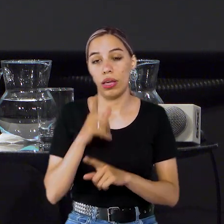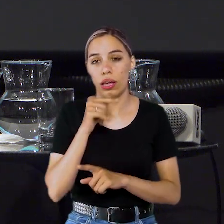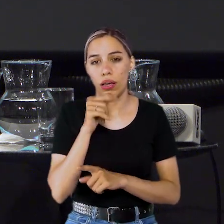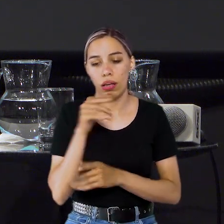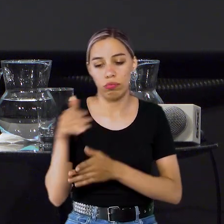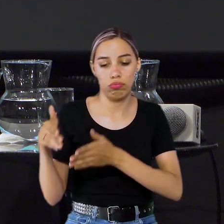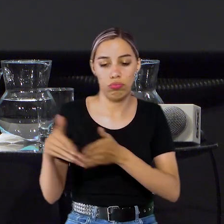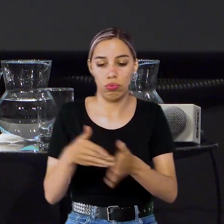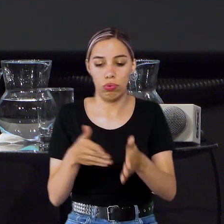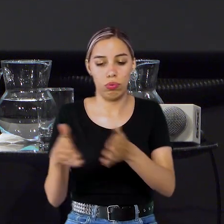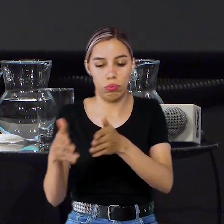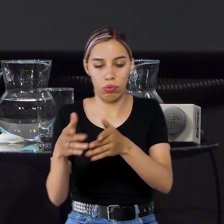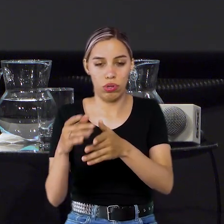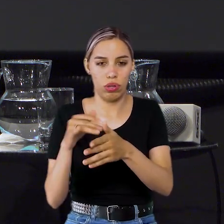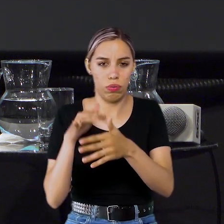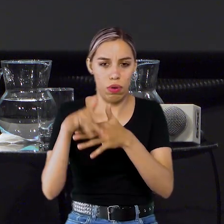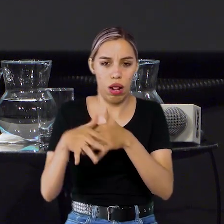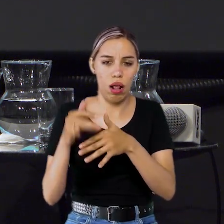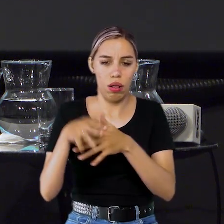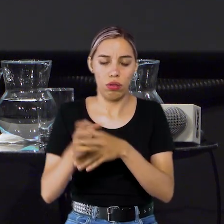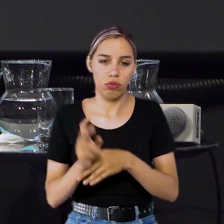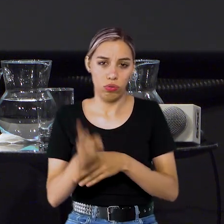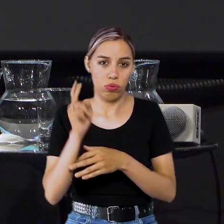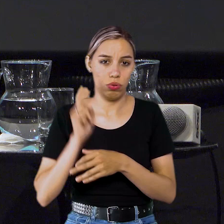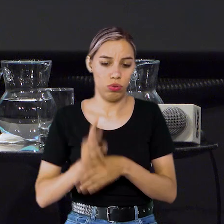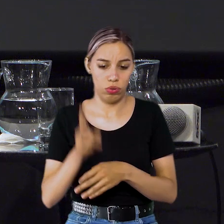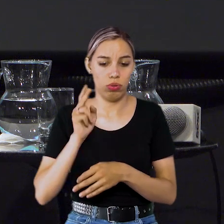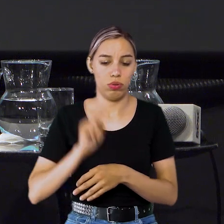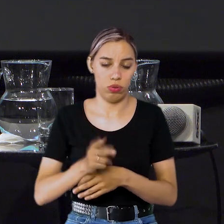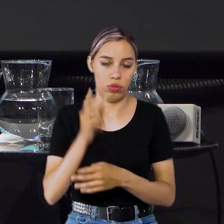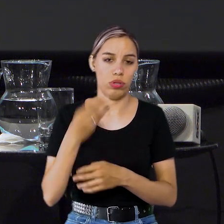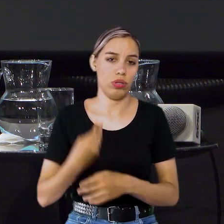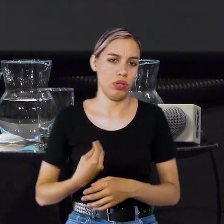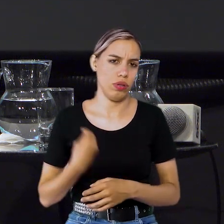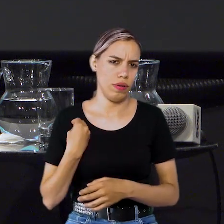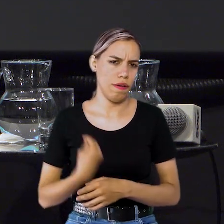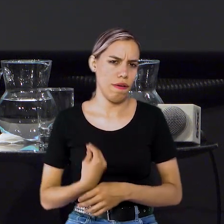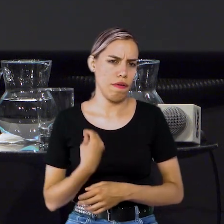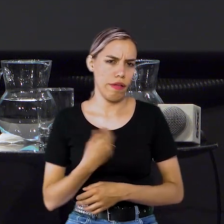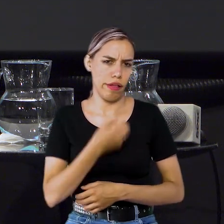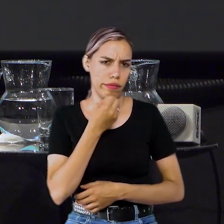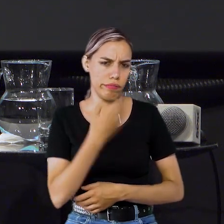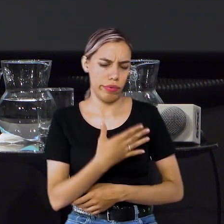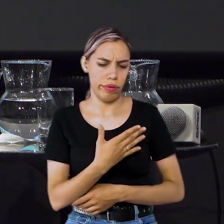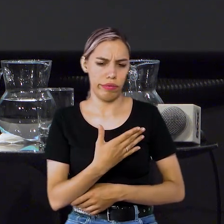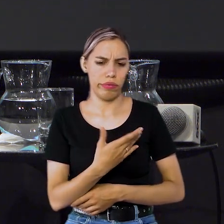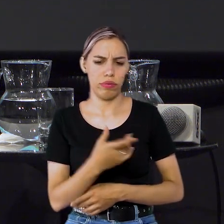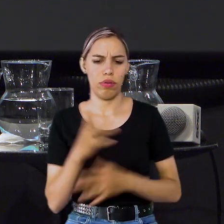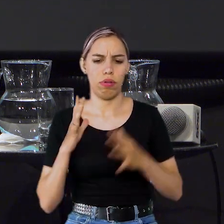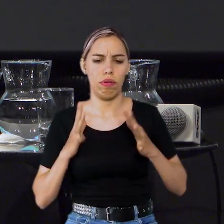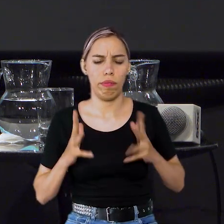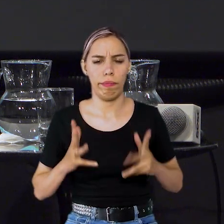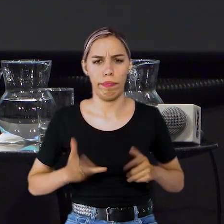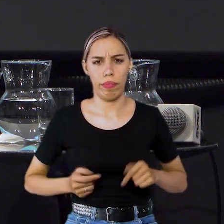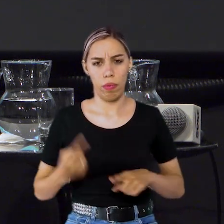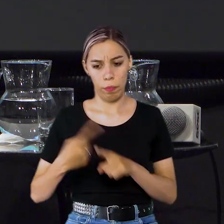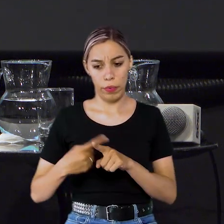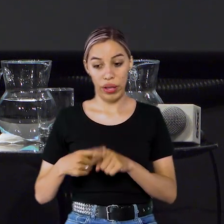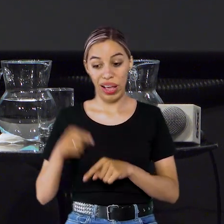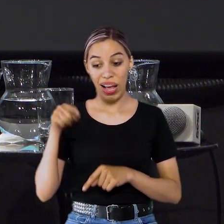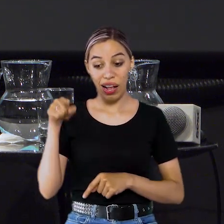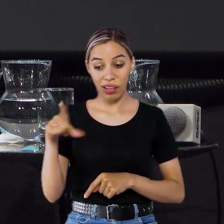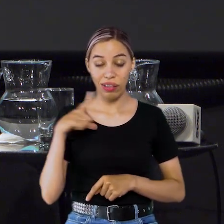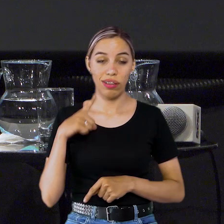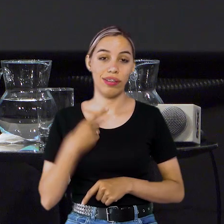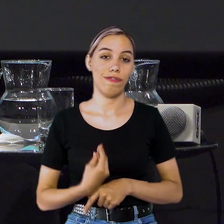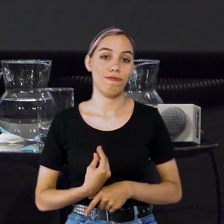se movimenta constantemente e com saúde, com limpidez? Porque tem vidas.